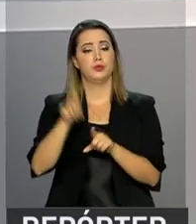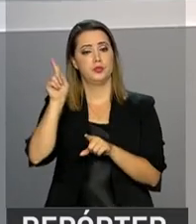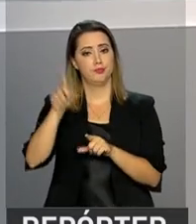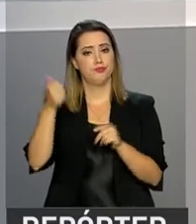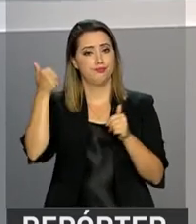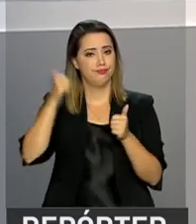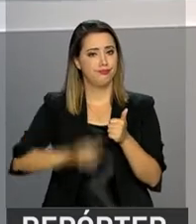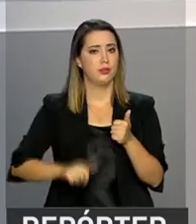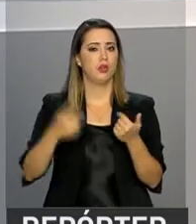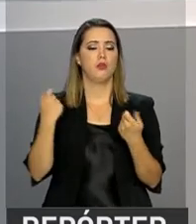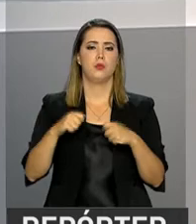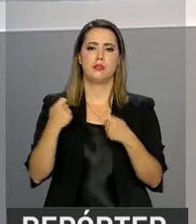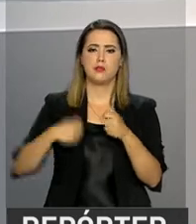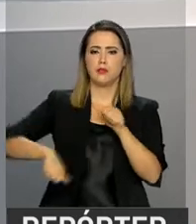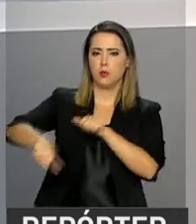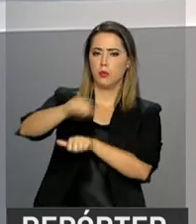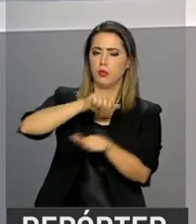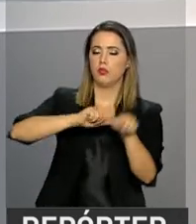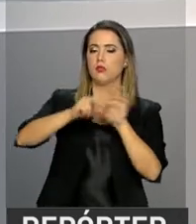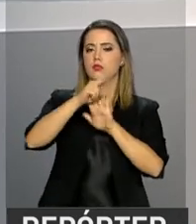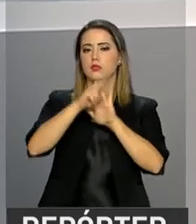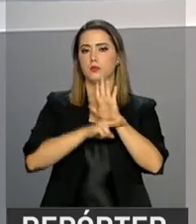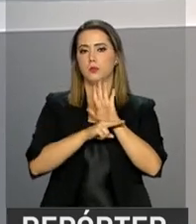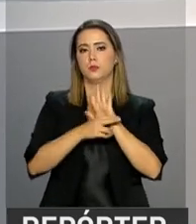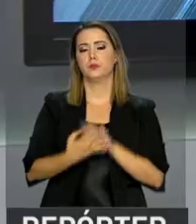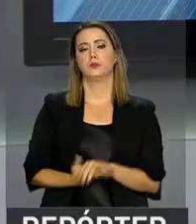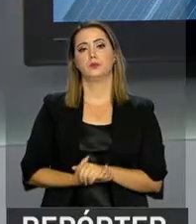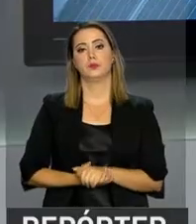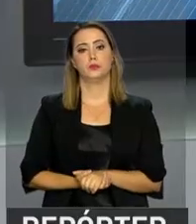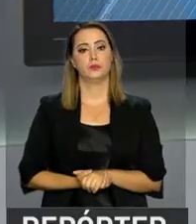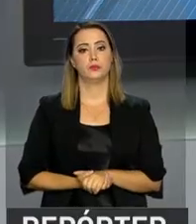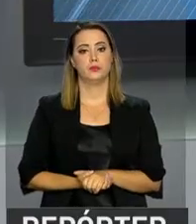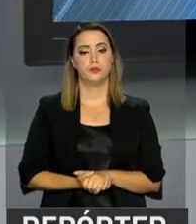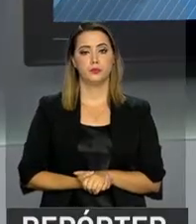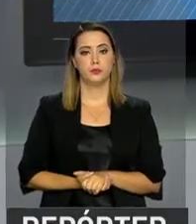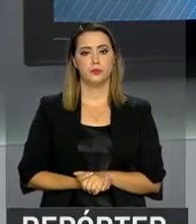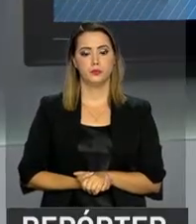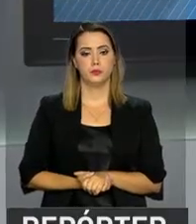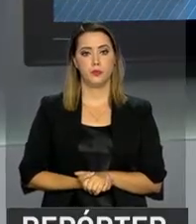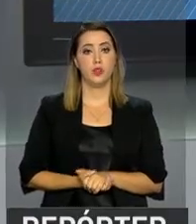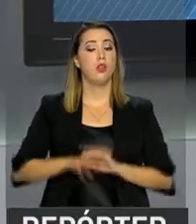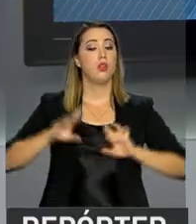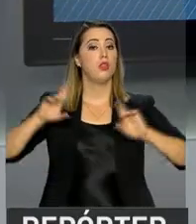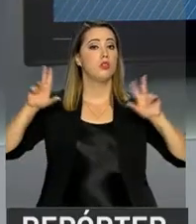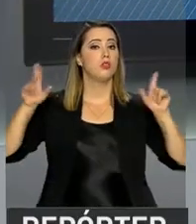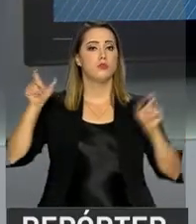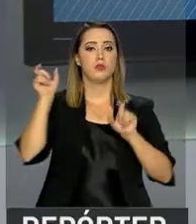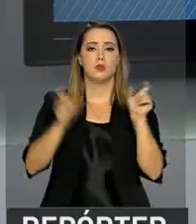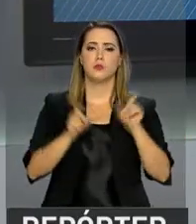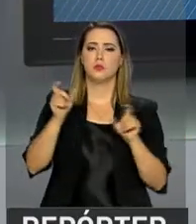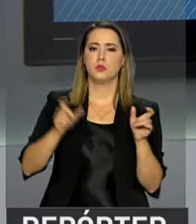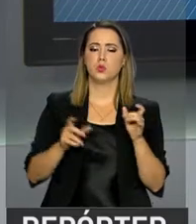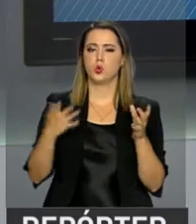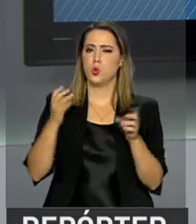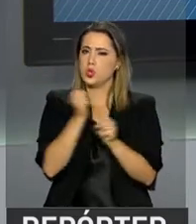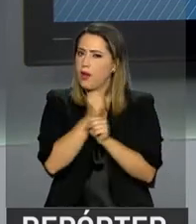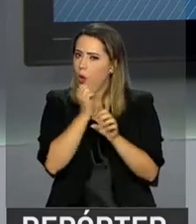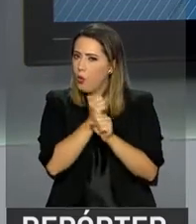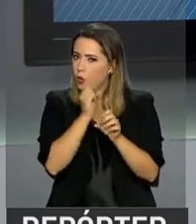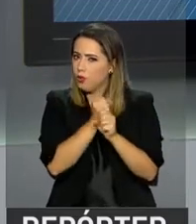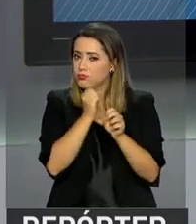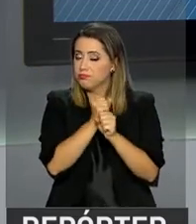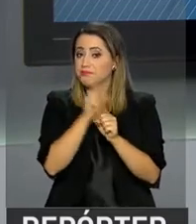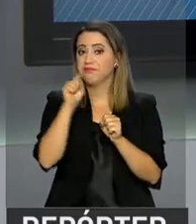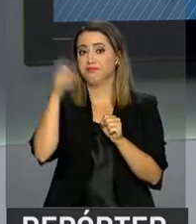as mudanças nas regras precisam ser feitas muita gente acha fazer as contas uma tarefa complicada